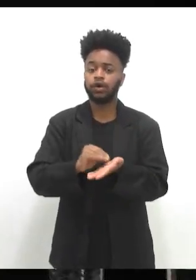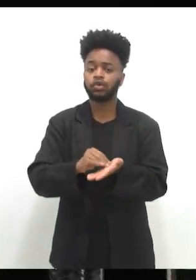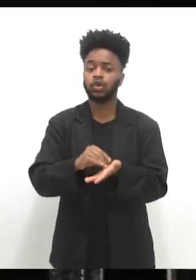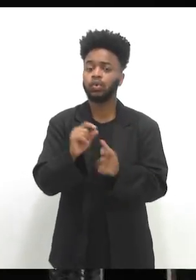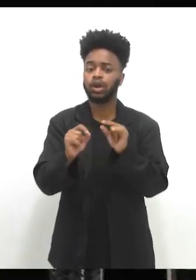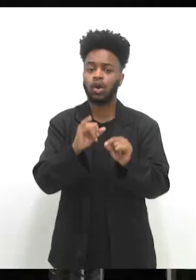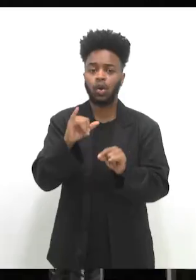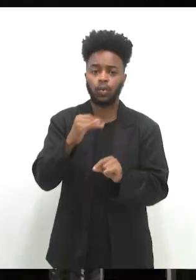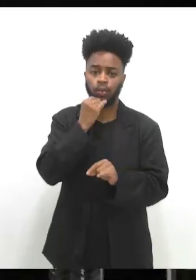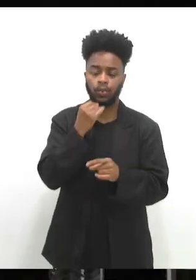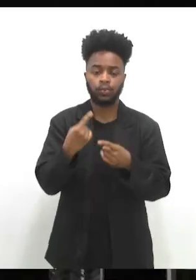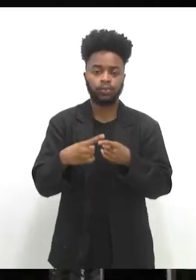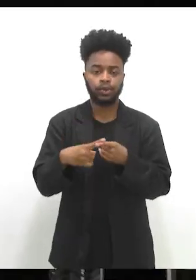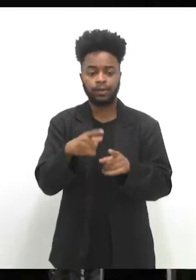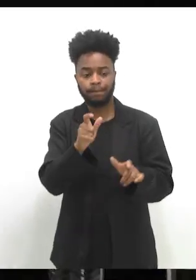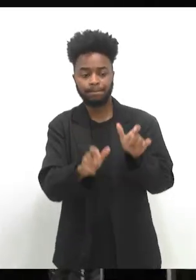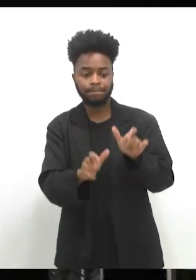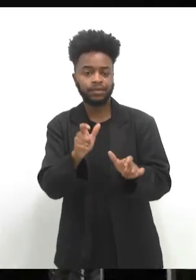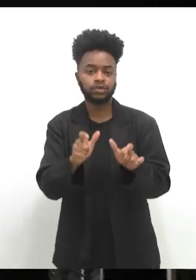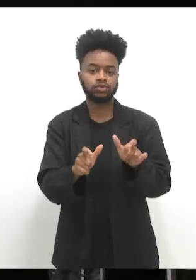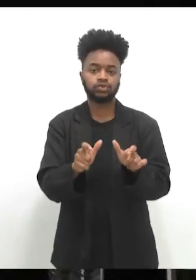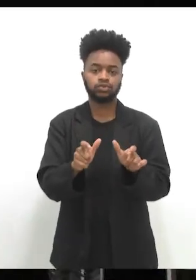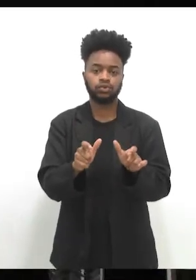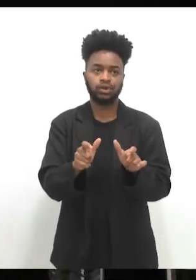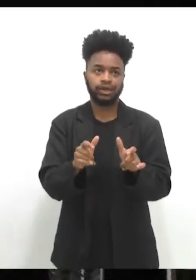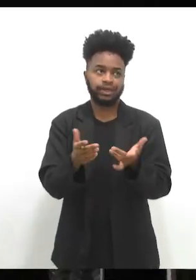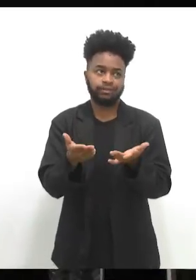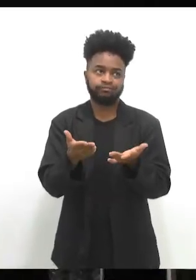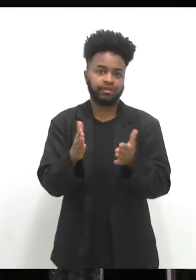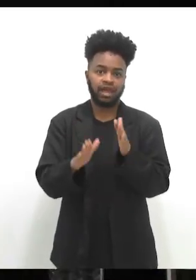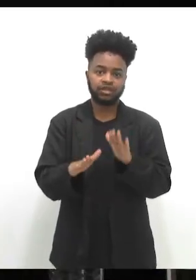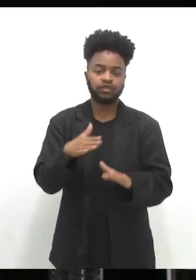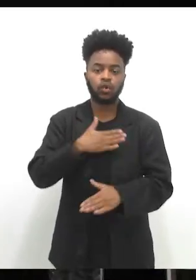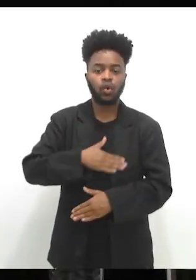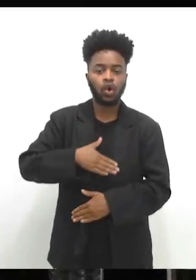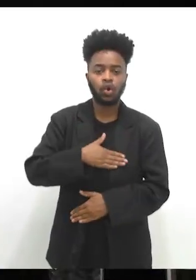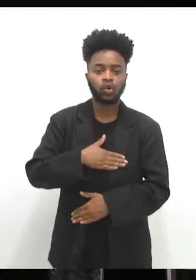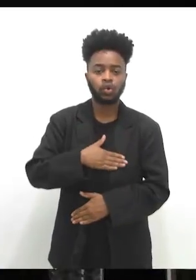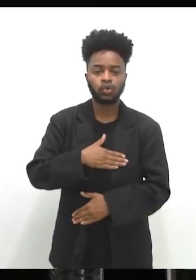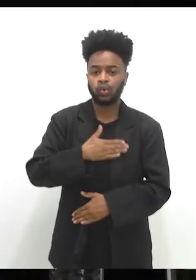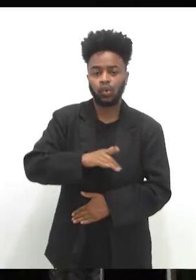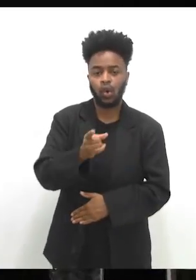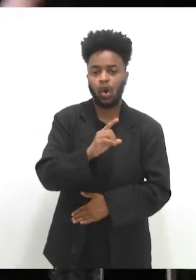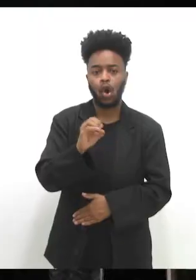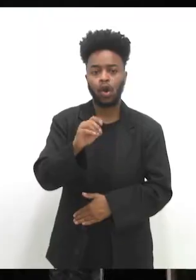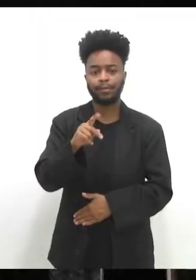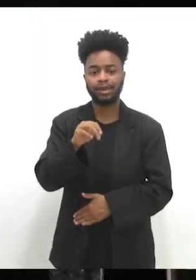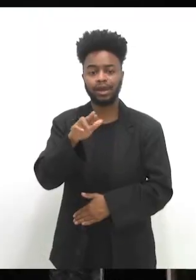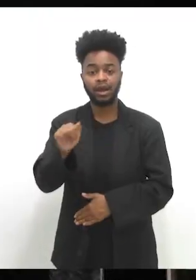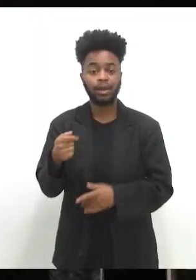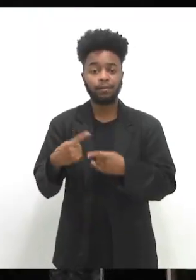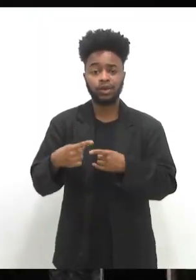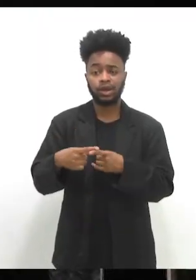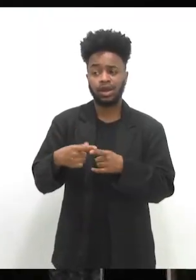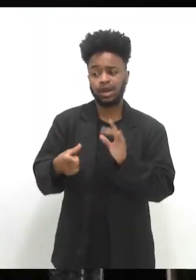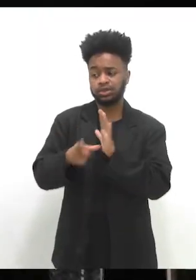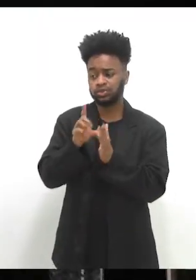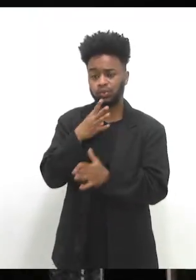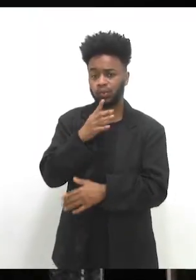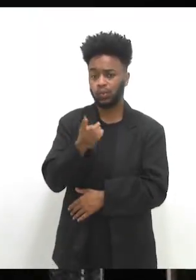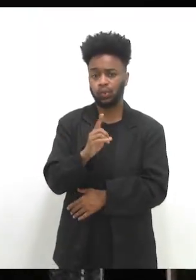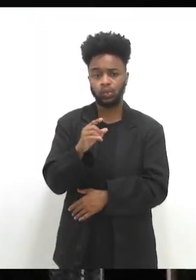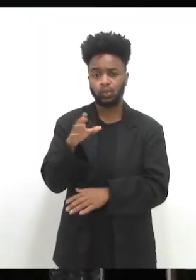oportunidade, né? A gente, às vezes, não tem as pessoas que gostem de ópera, tem esse preconceito, porque não tem a oportunidade de chegar e ouvir e